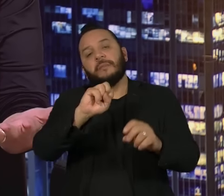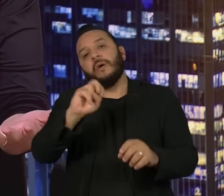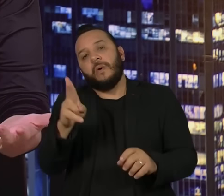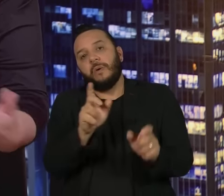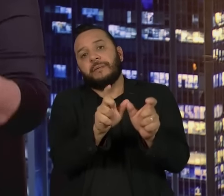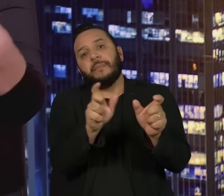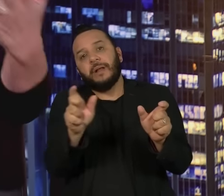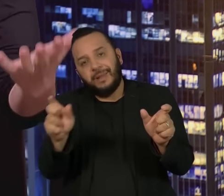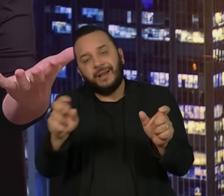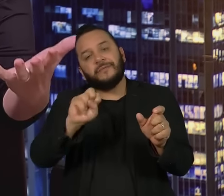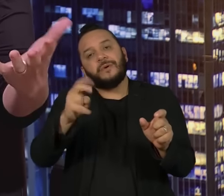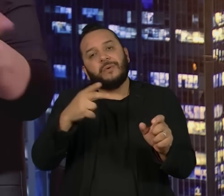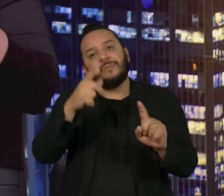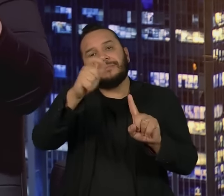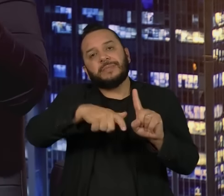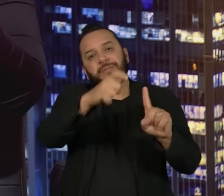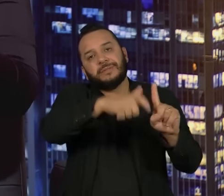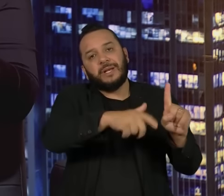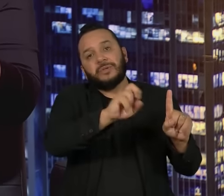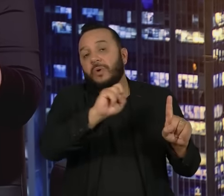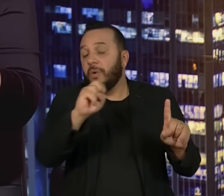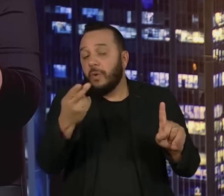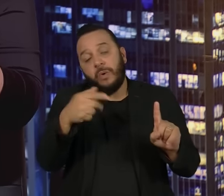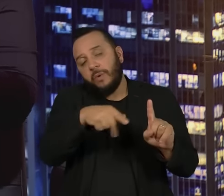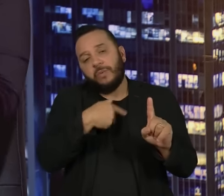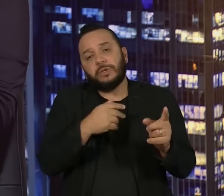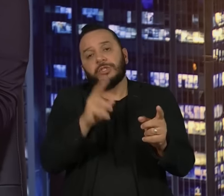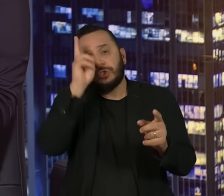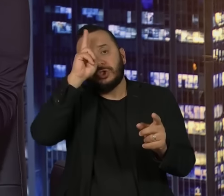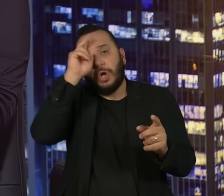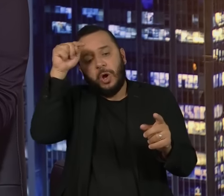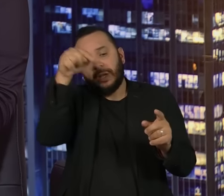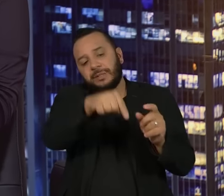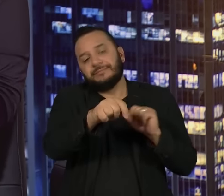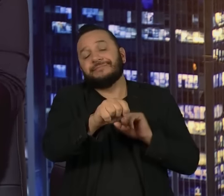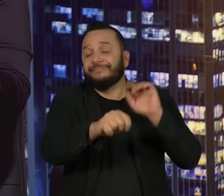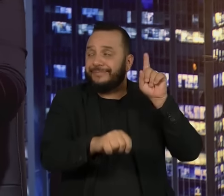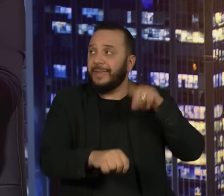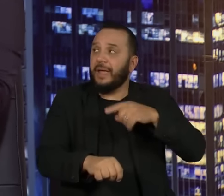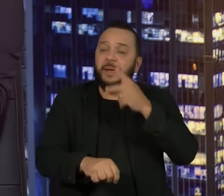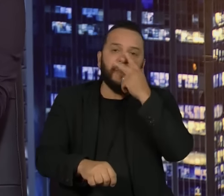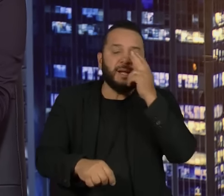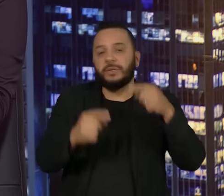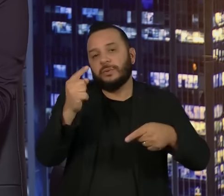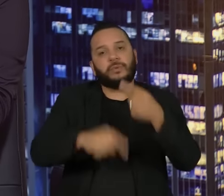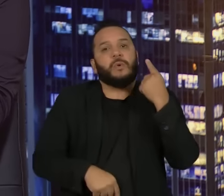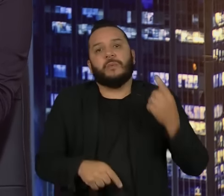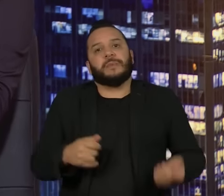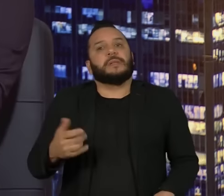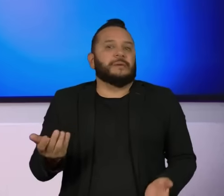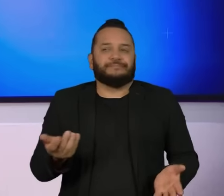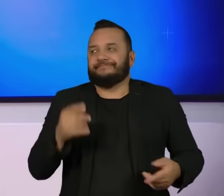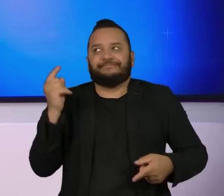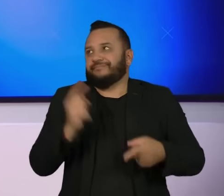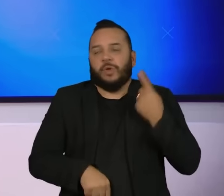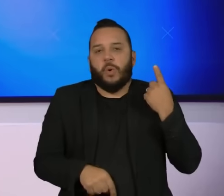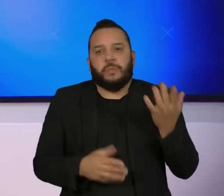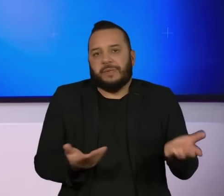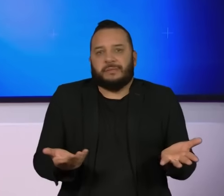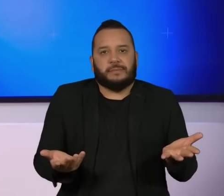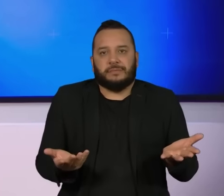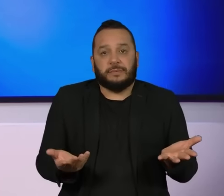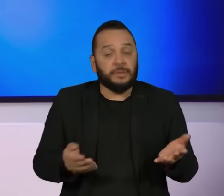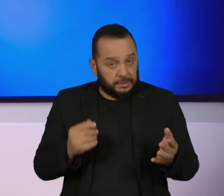vocabulário utilizado, os personagens ou alguma passagem daquela história são considerados inapropriados. Esse movimento